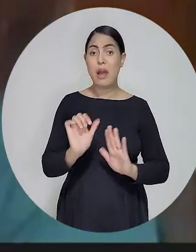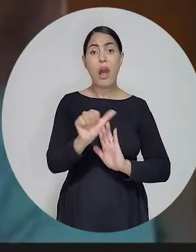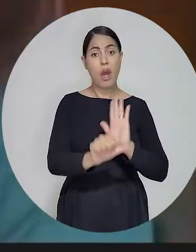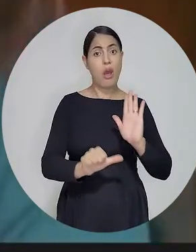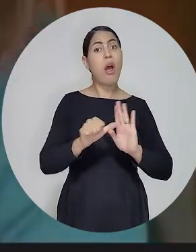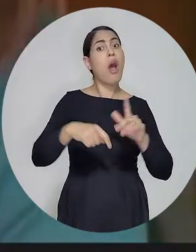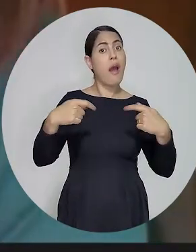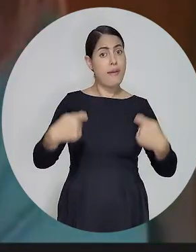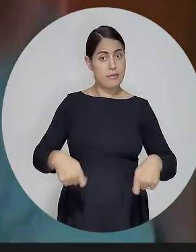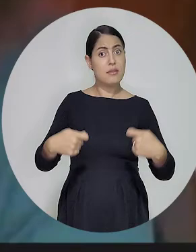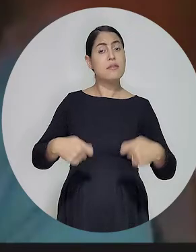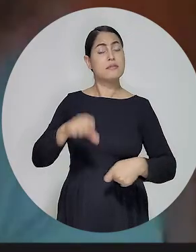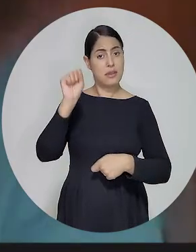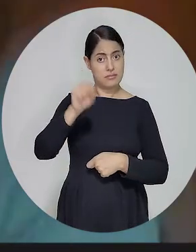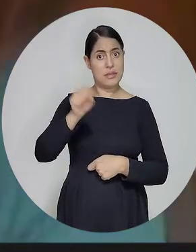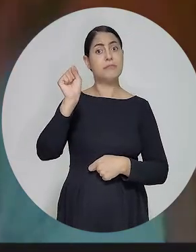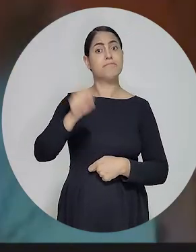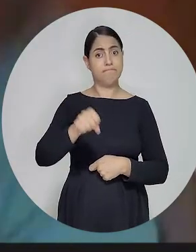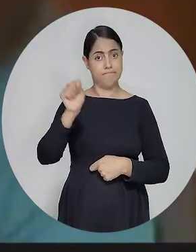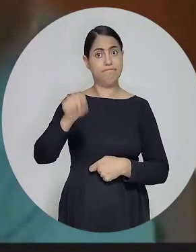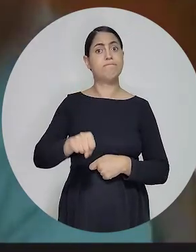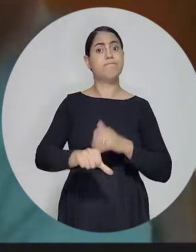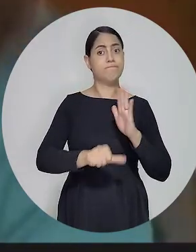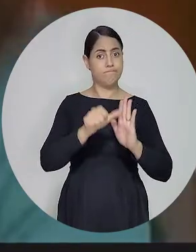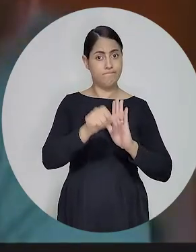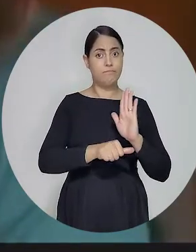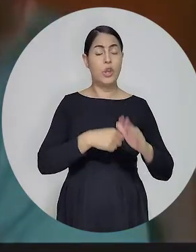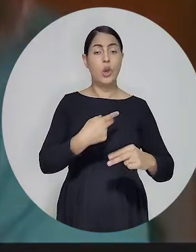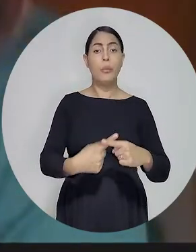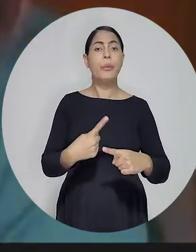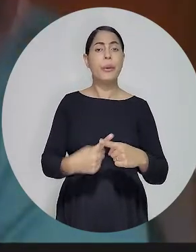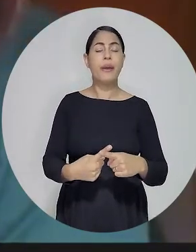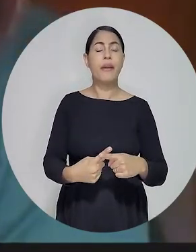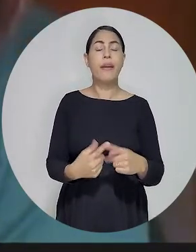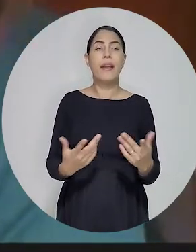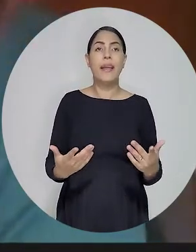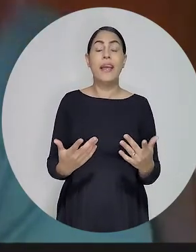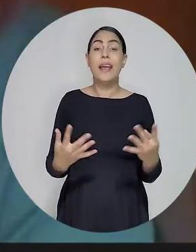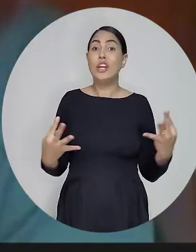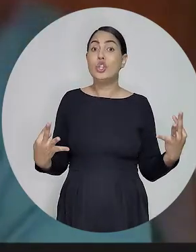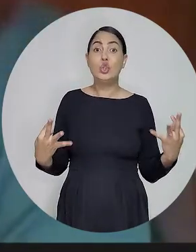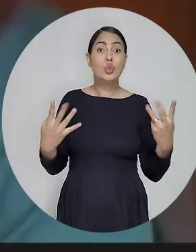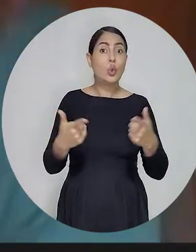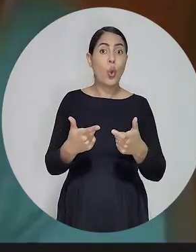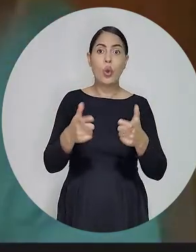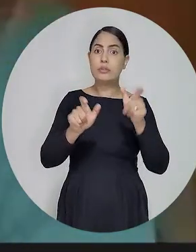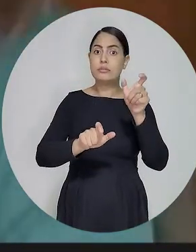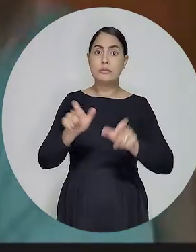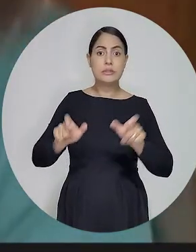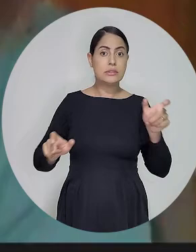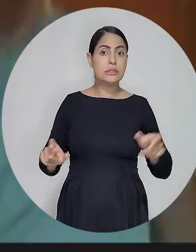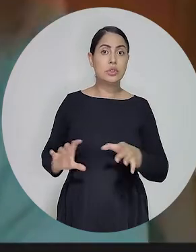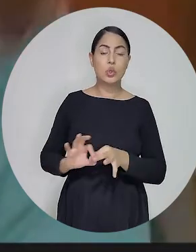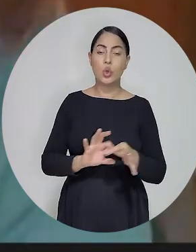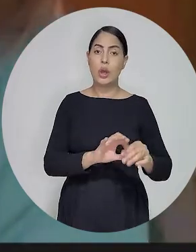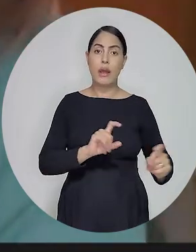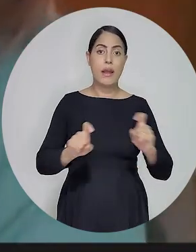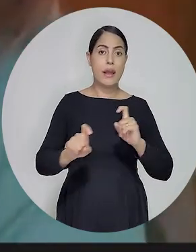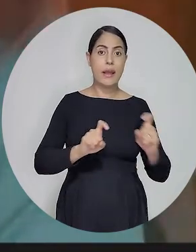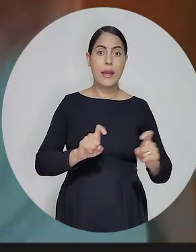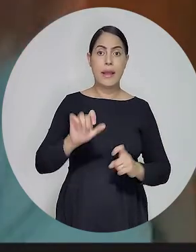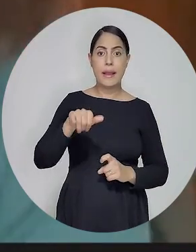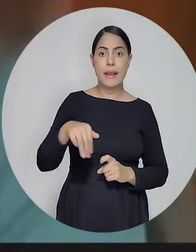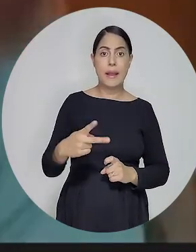realmente essas alterações eram necessárias mesmo, porque todo mundo já se deparou